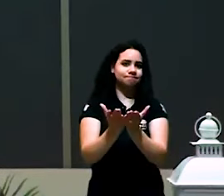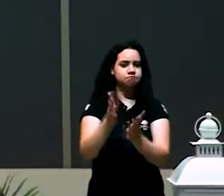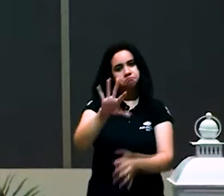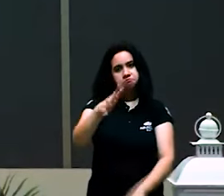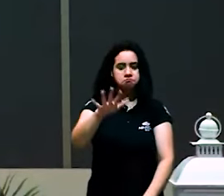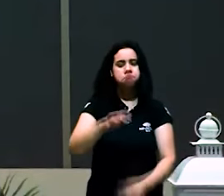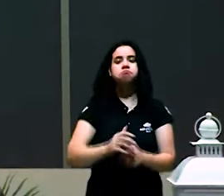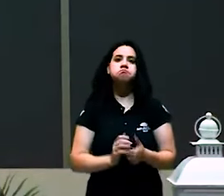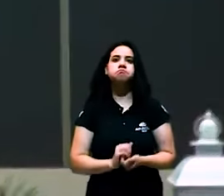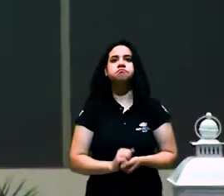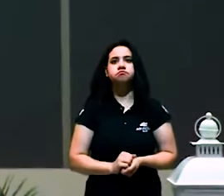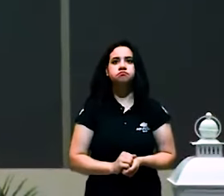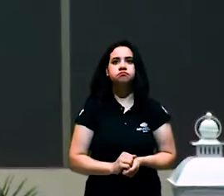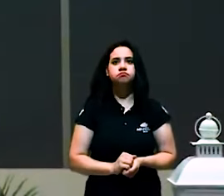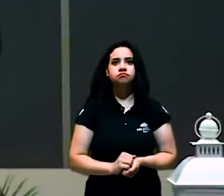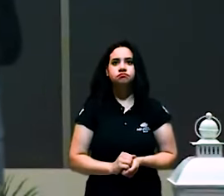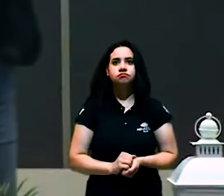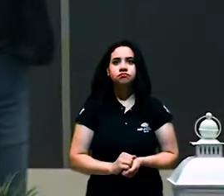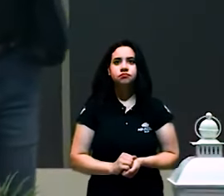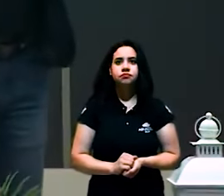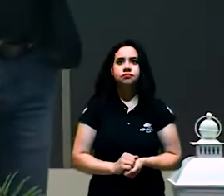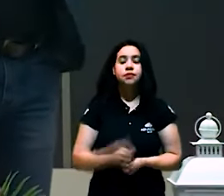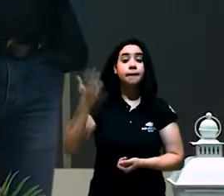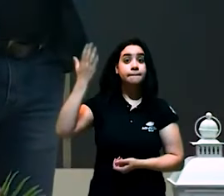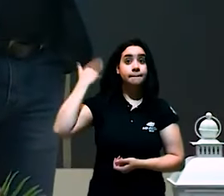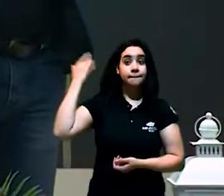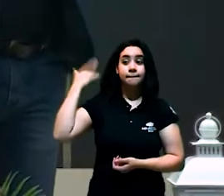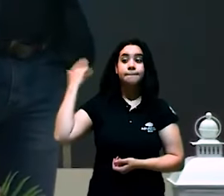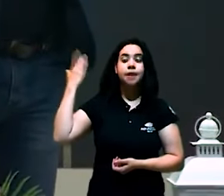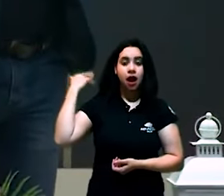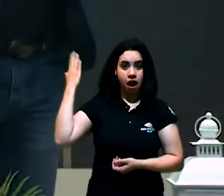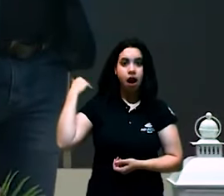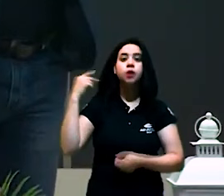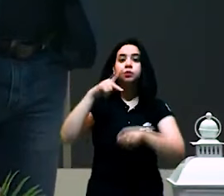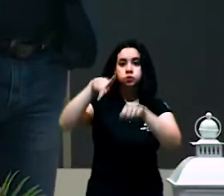Alguém me escutou aqui? Fundada em 1910.